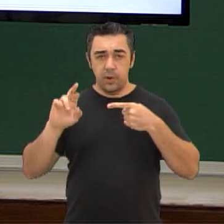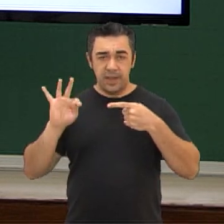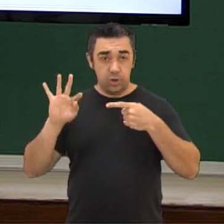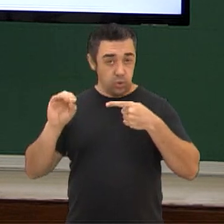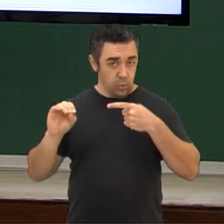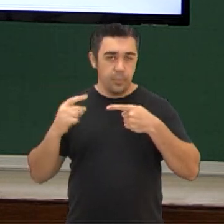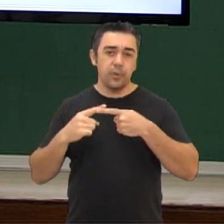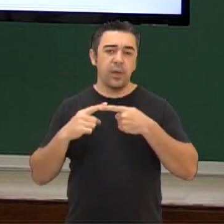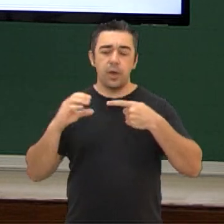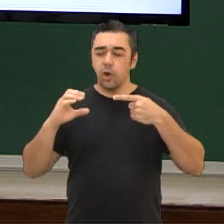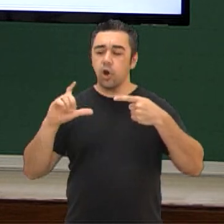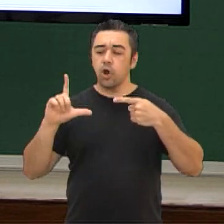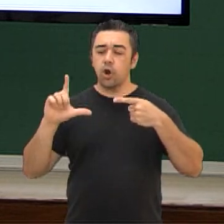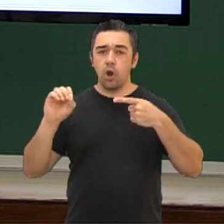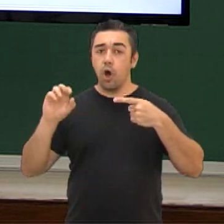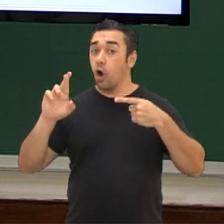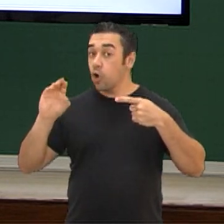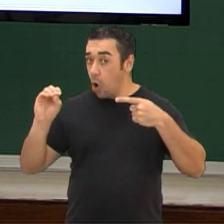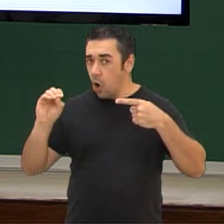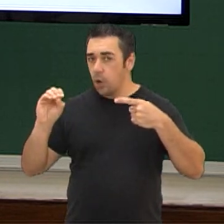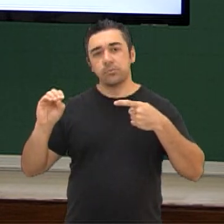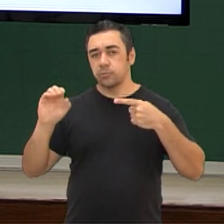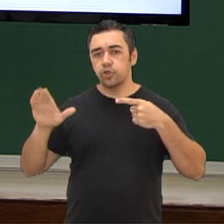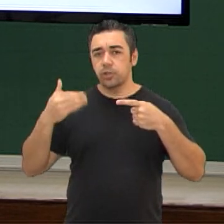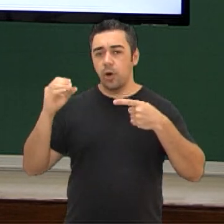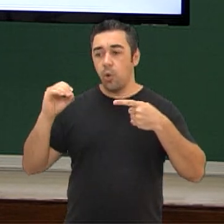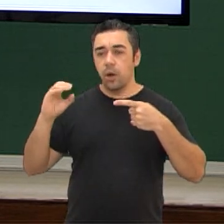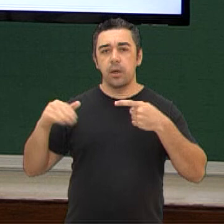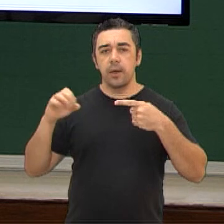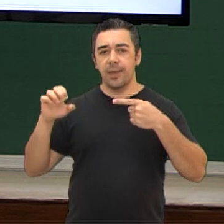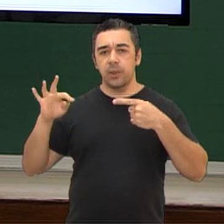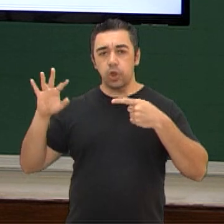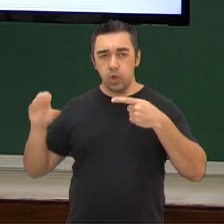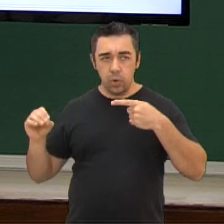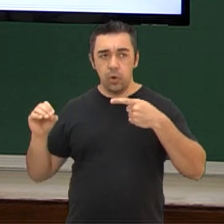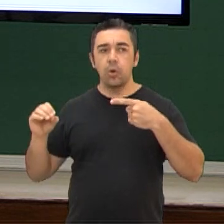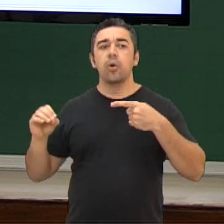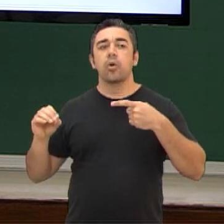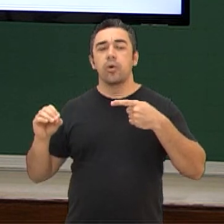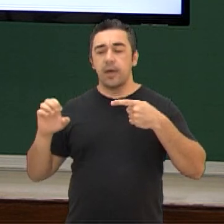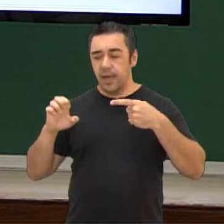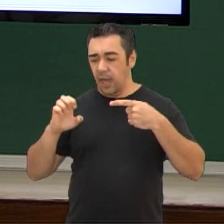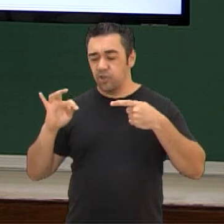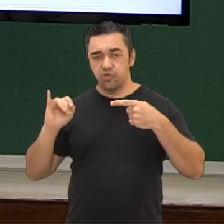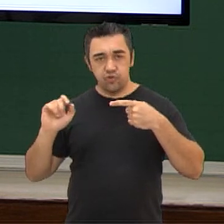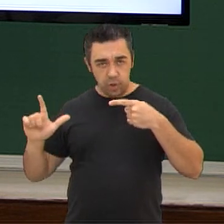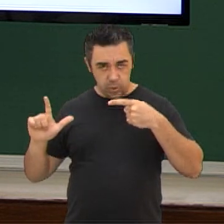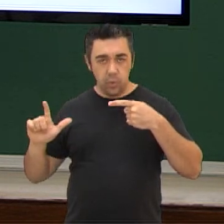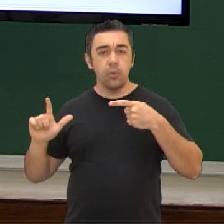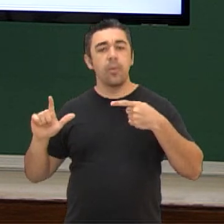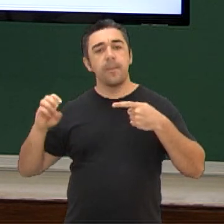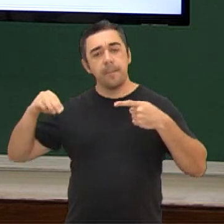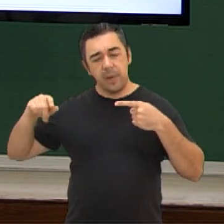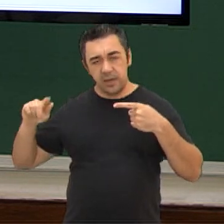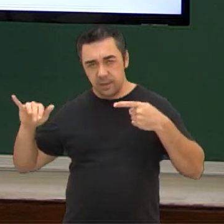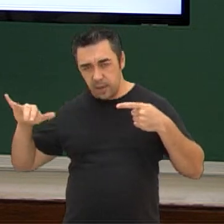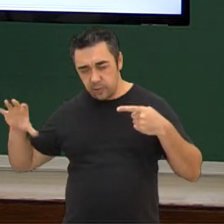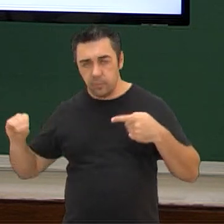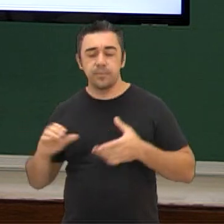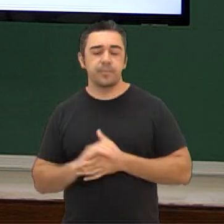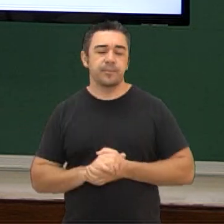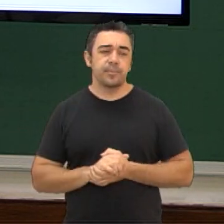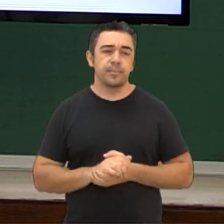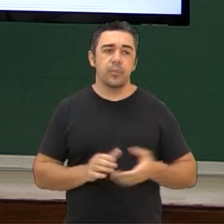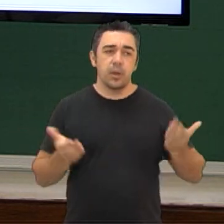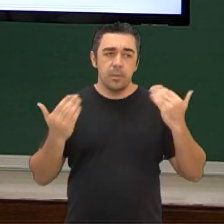por causa do cloro, etil, o radical ligado, magnésio, que é o elemento, né, um composto de